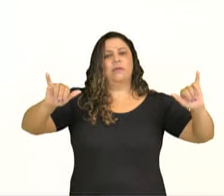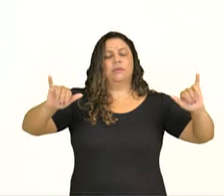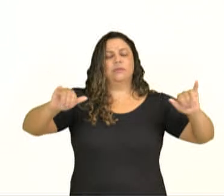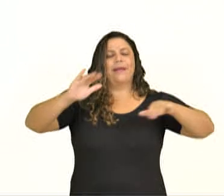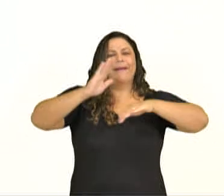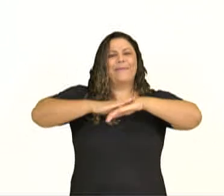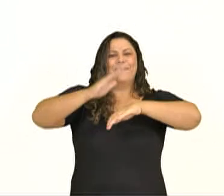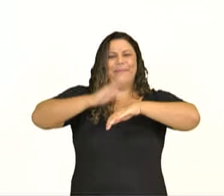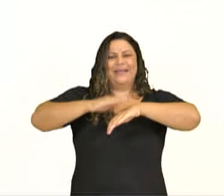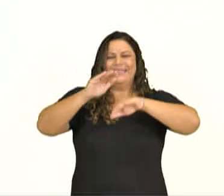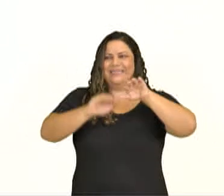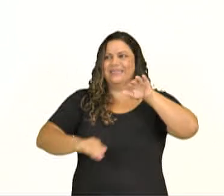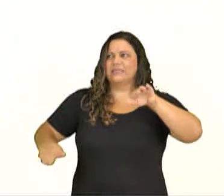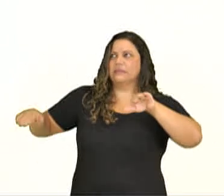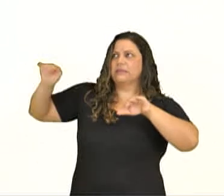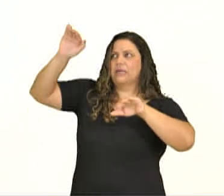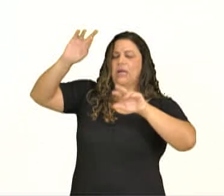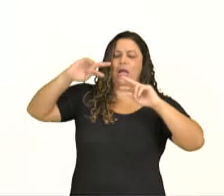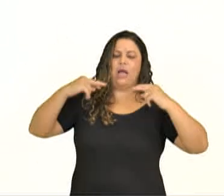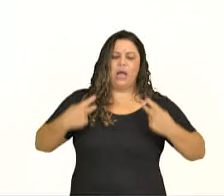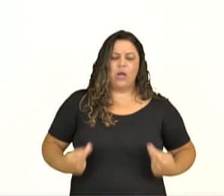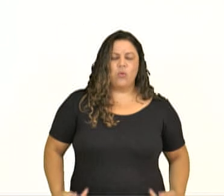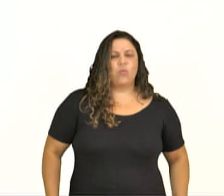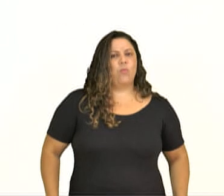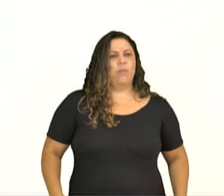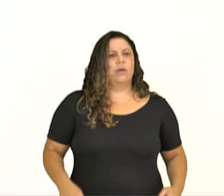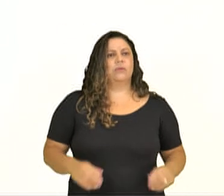mais alta aspiração do ser humano comum,